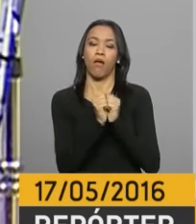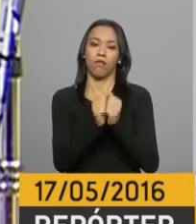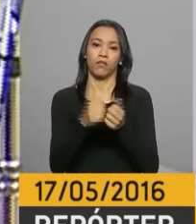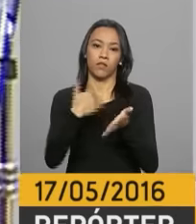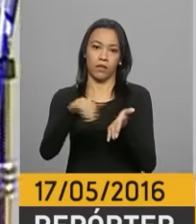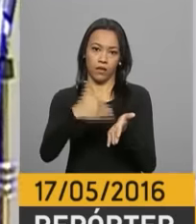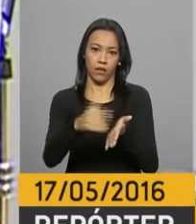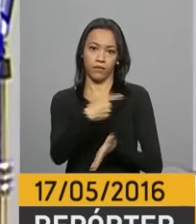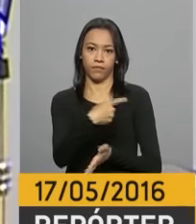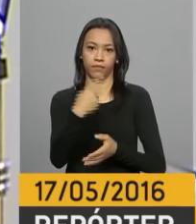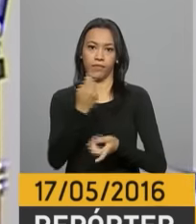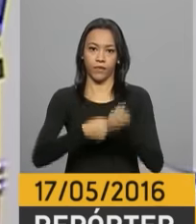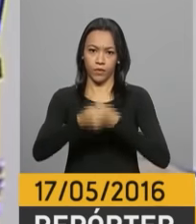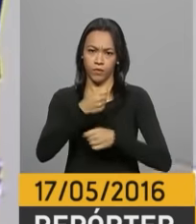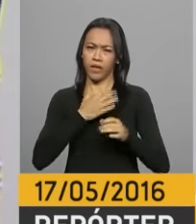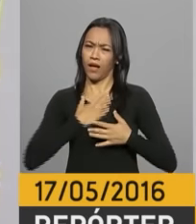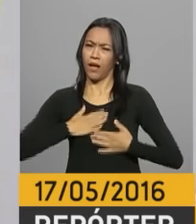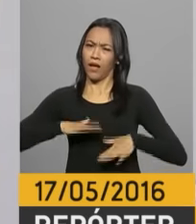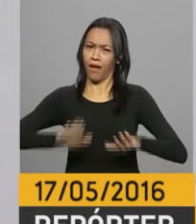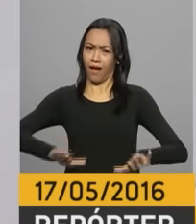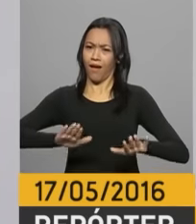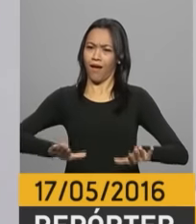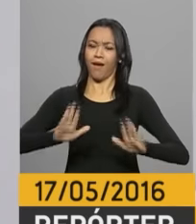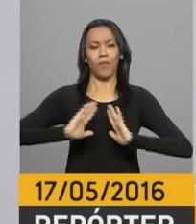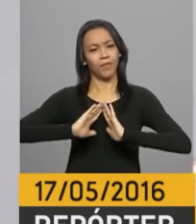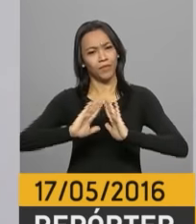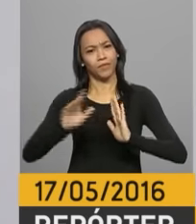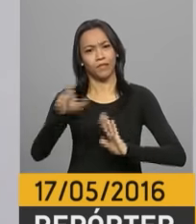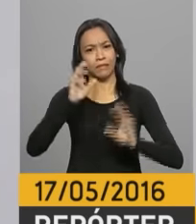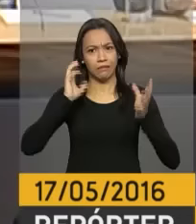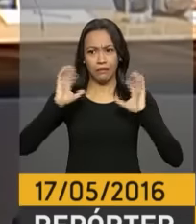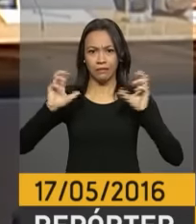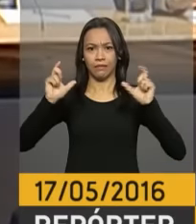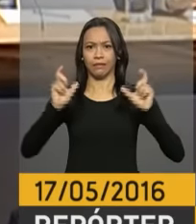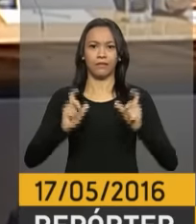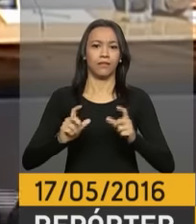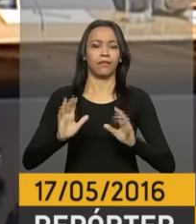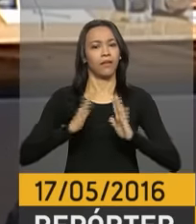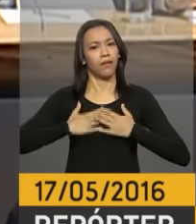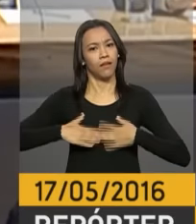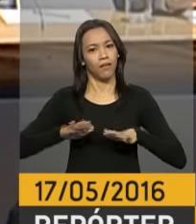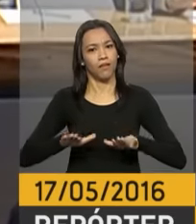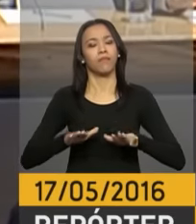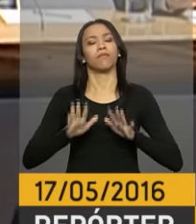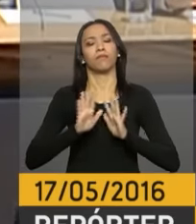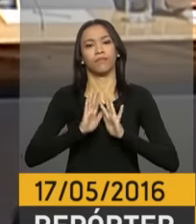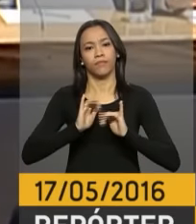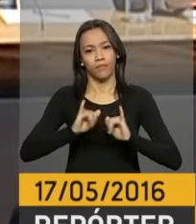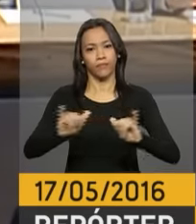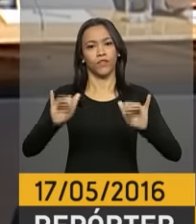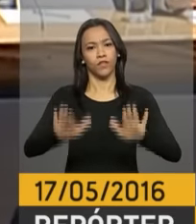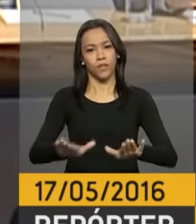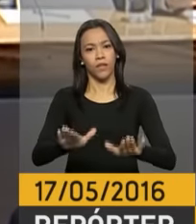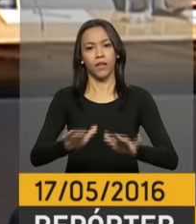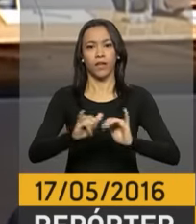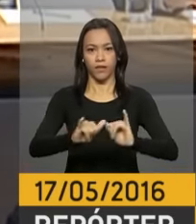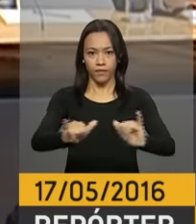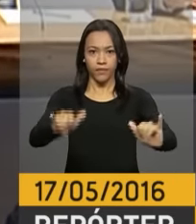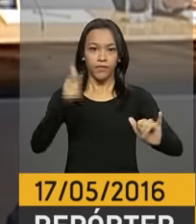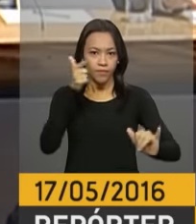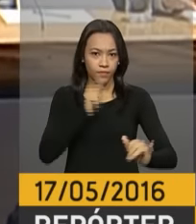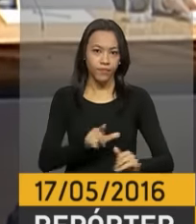Perfeitamente. Vamos chegar lá, vocês estão agitados hoje, vamos com calma. Não tem problema nenhum, não. Vamos devagar, vamos chegar